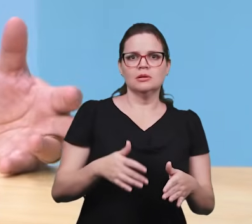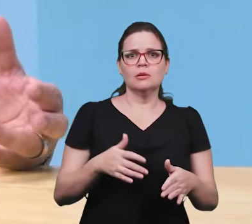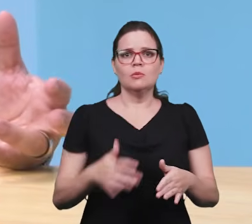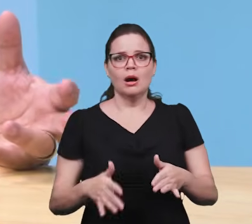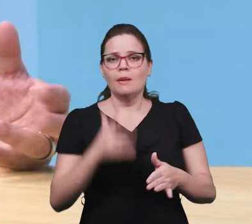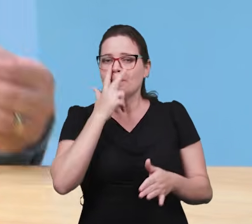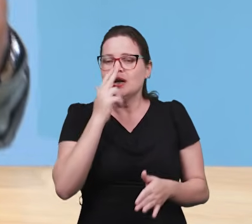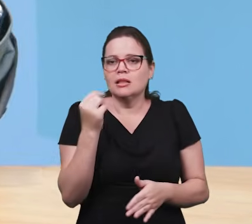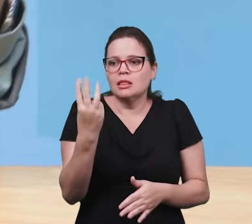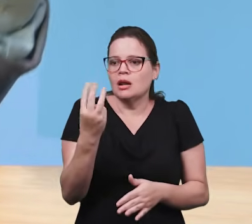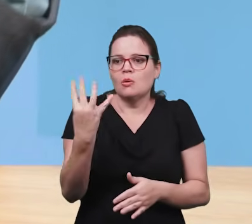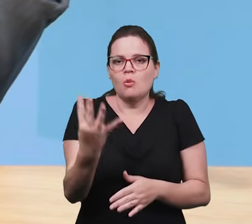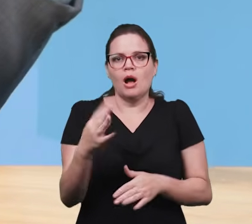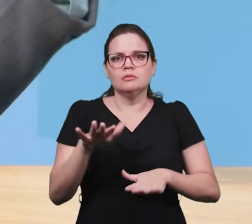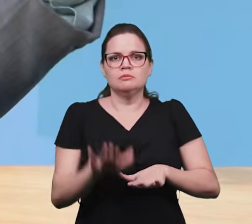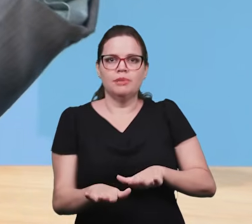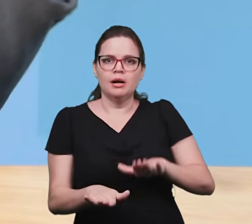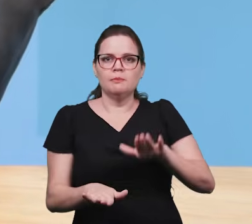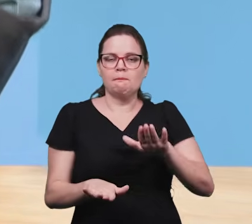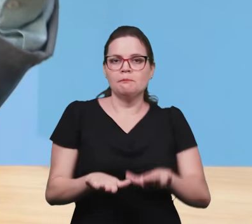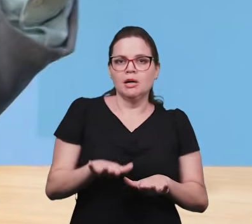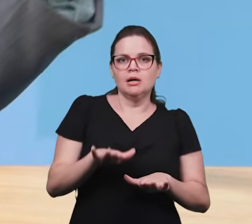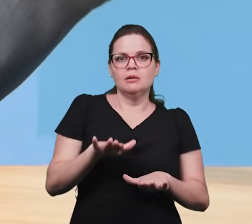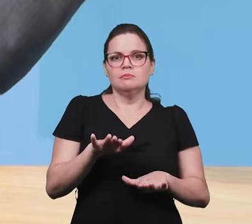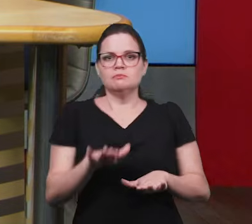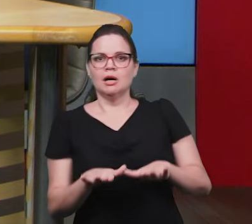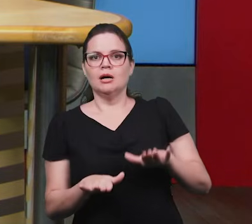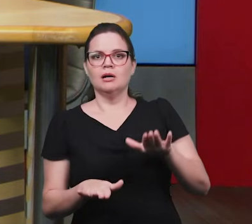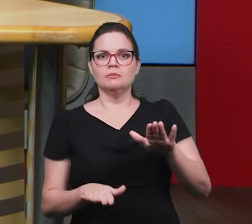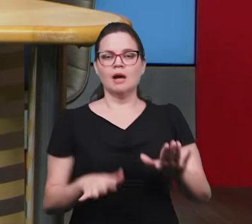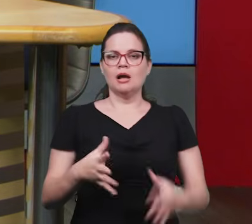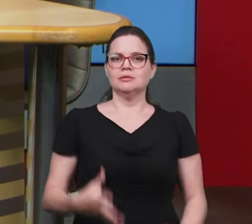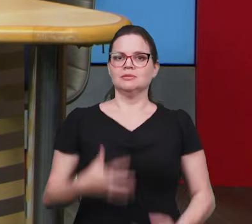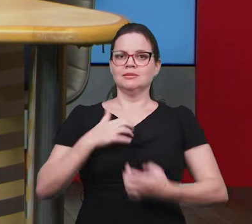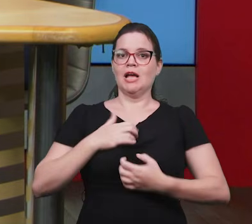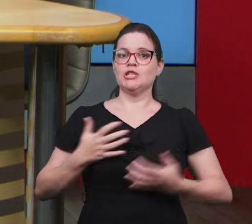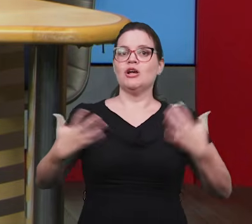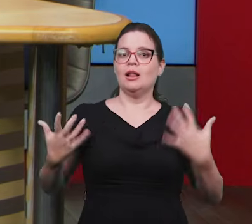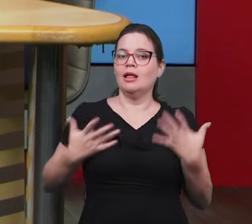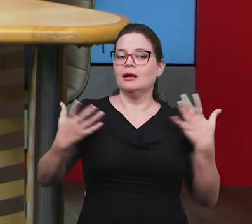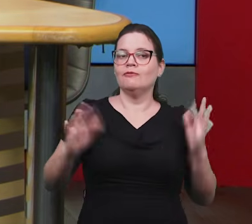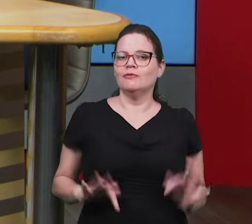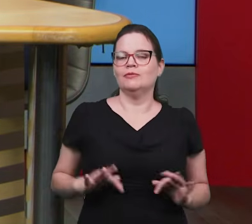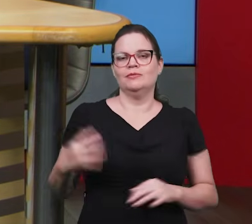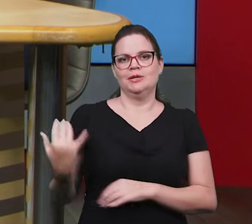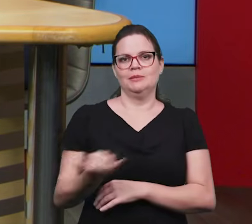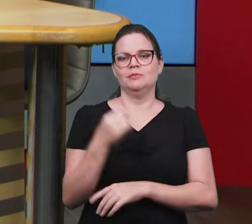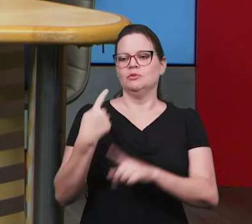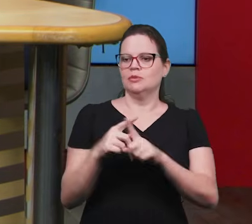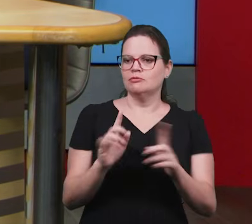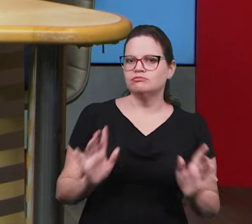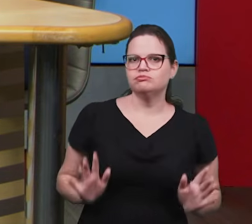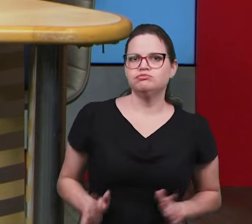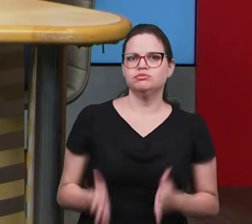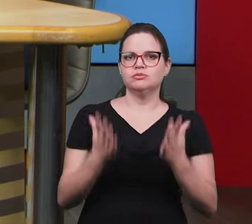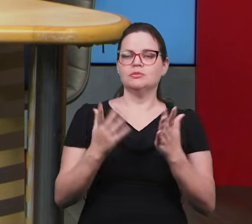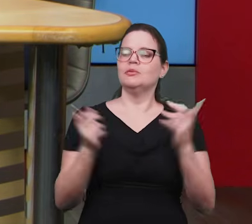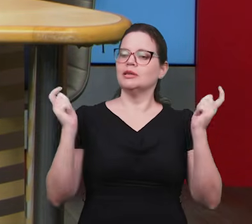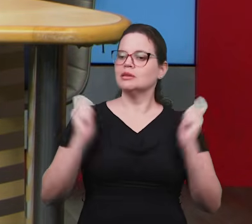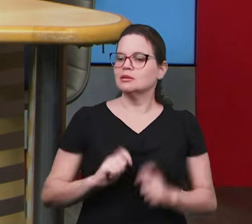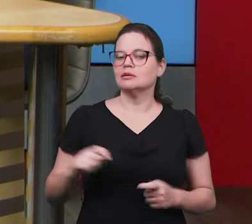né? Alegria, felicidade, você vê isso. Então, isso é um impacto importantíssimo, porque vai agir na reabilitação, pessoas que precisam